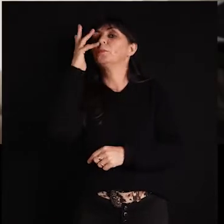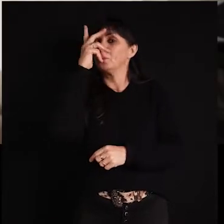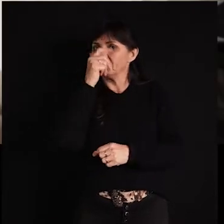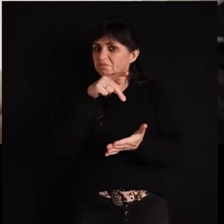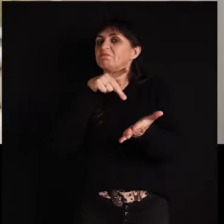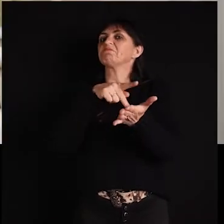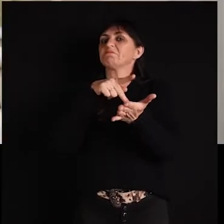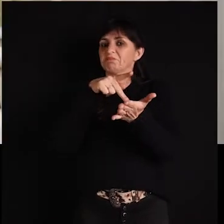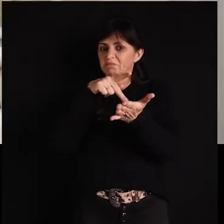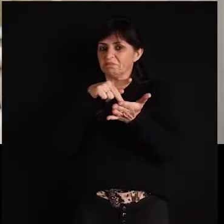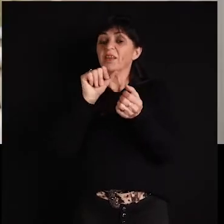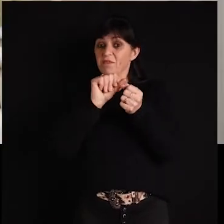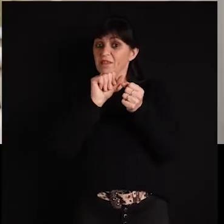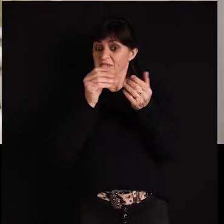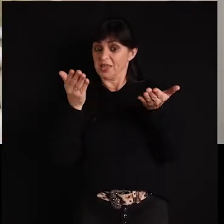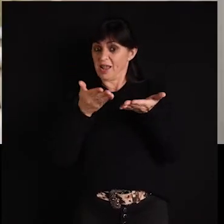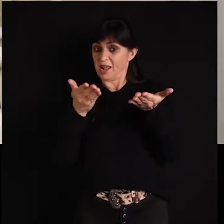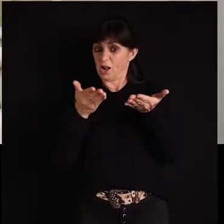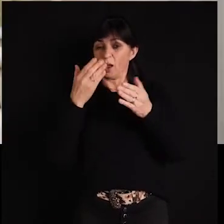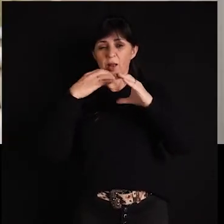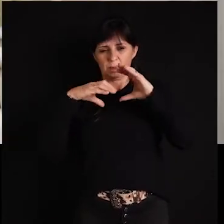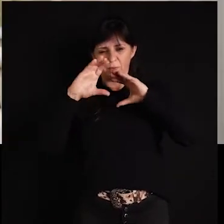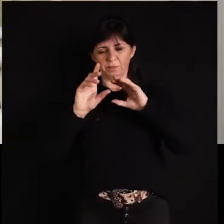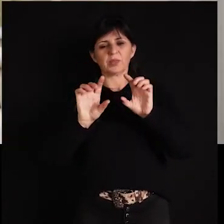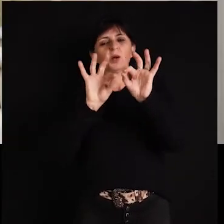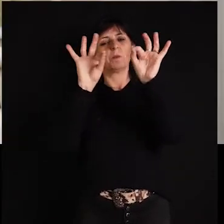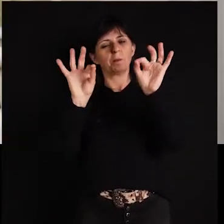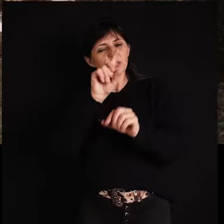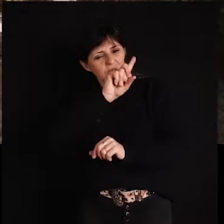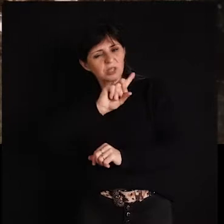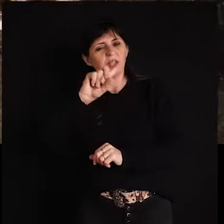mesmo. Então, vamos fazer essa para vocês ouvirem, Um Presente de Deus.